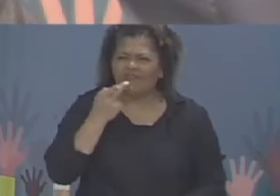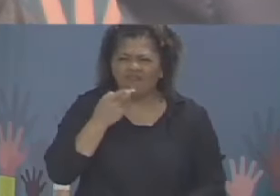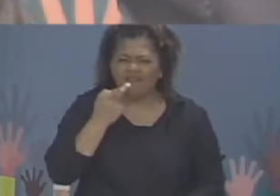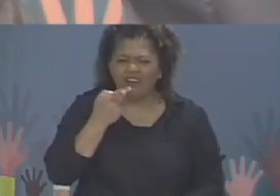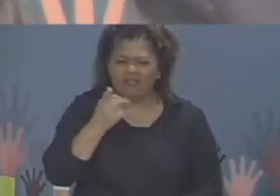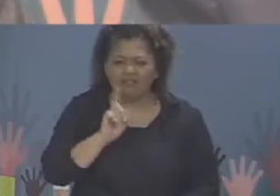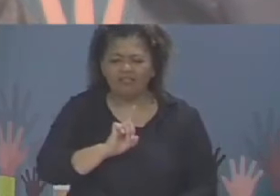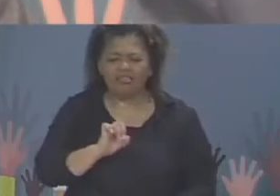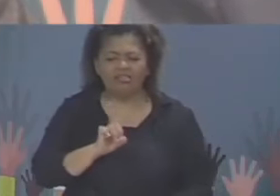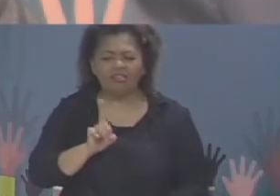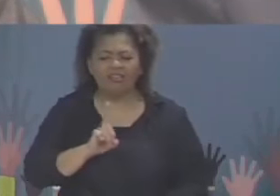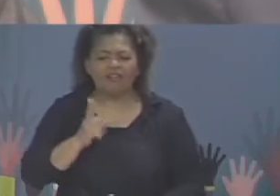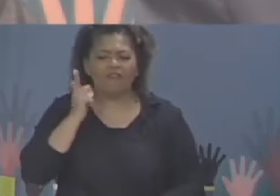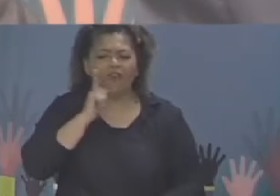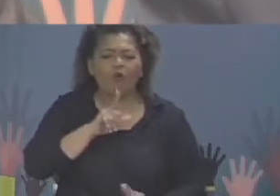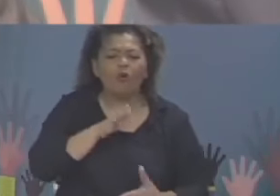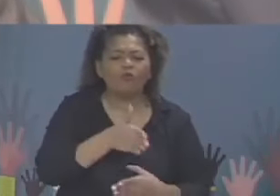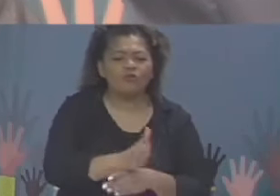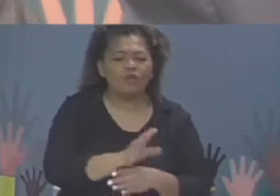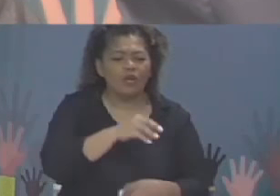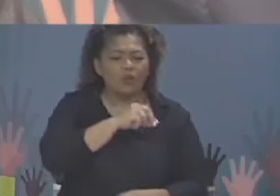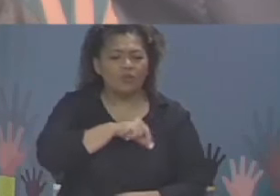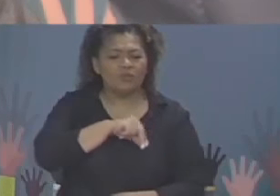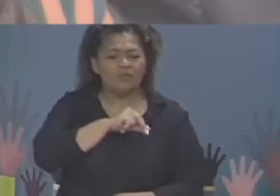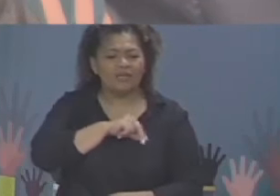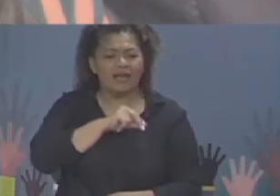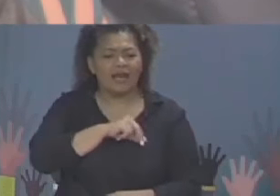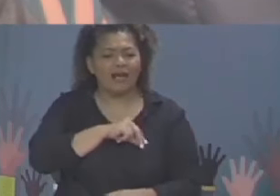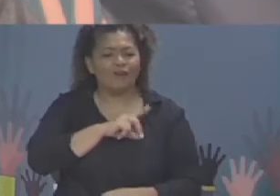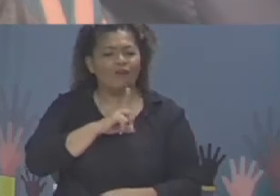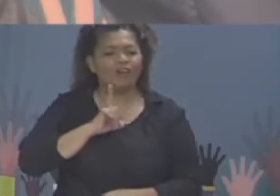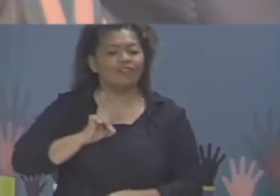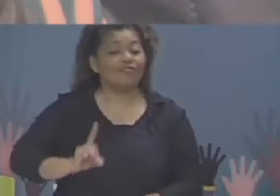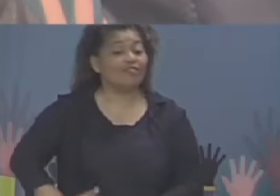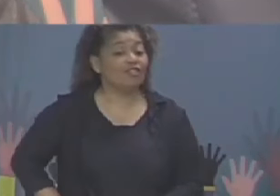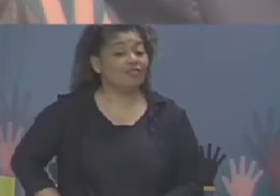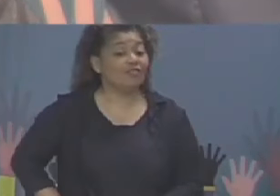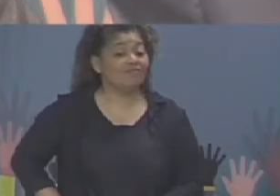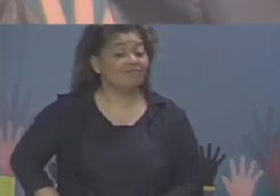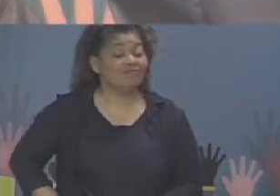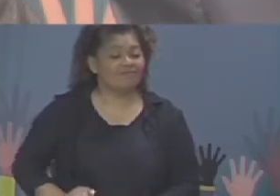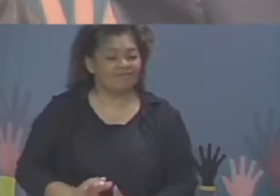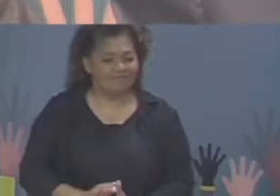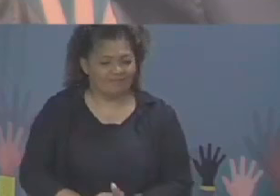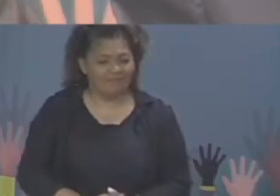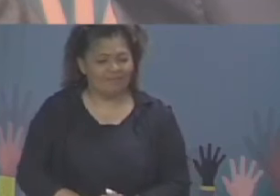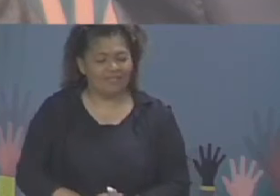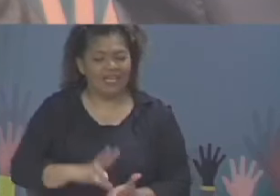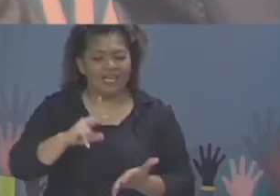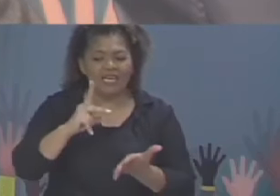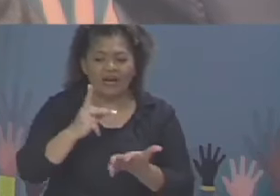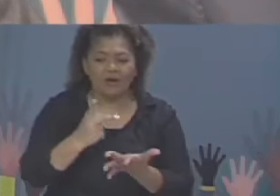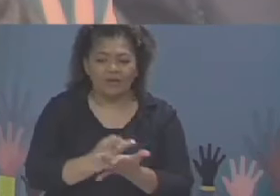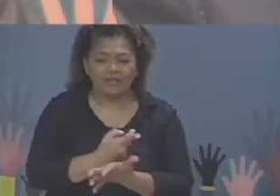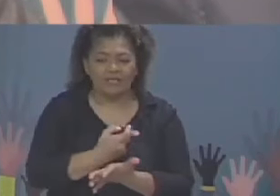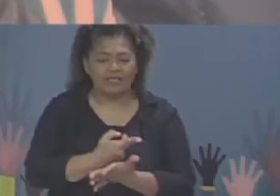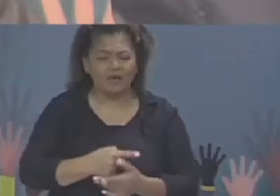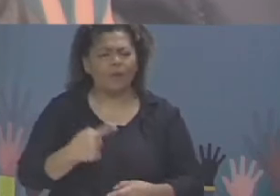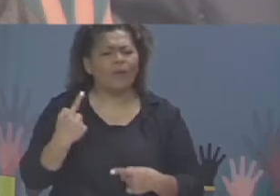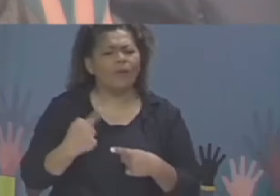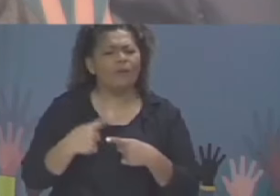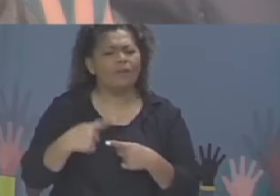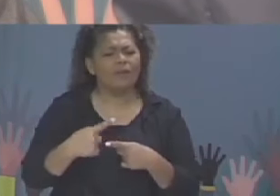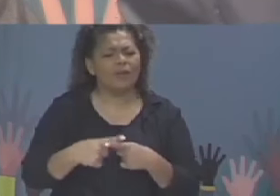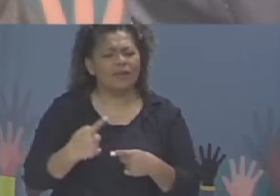isso não existe. E nós dissemos a ele: então o senhor vai ver pela primeira vez. E foi o que aconteceu. E por que nós fazemos isso?